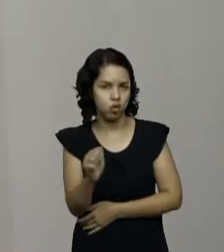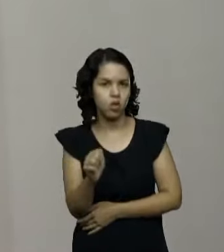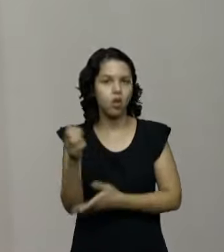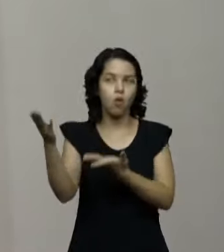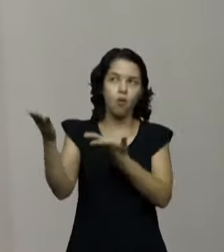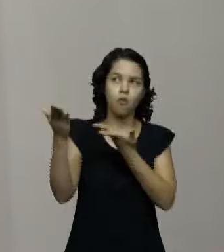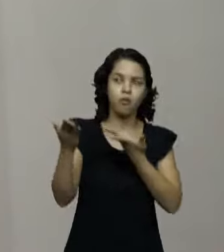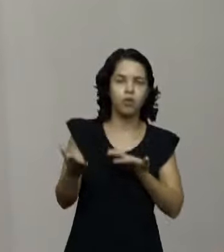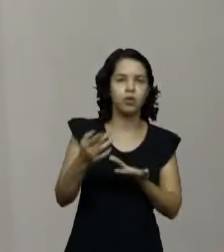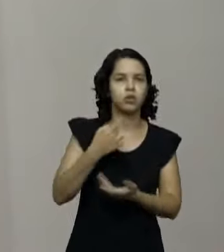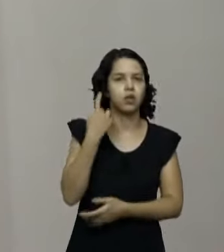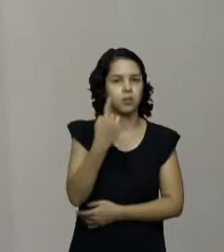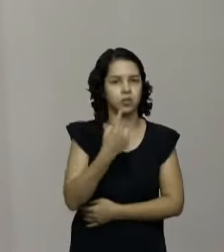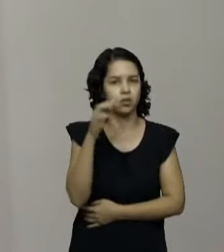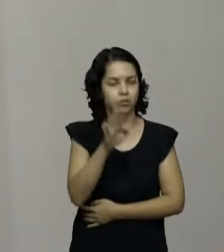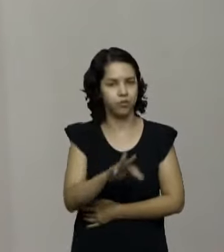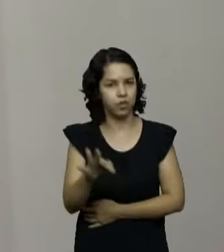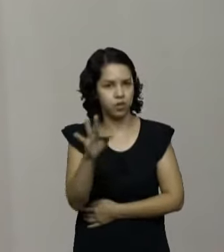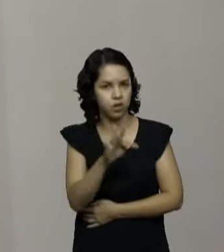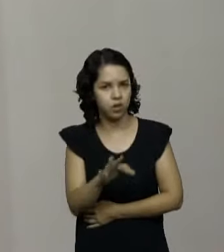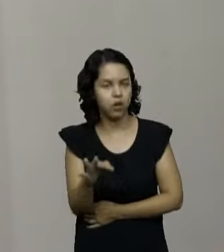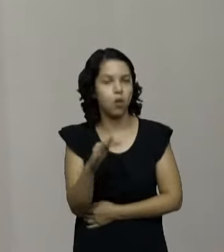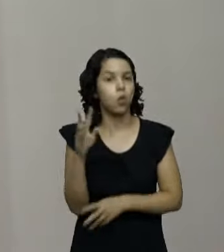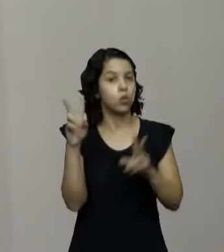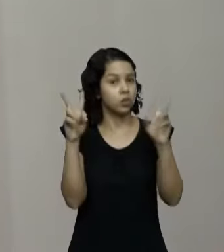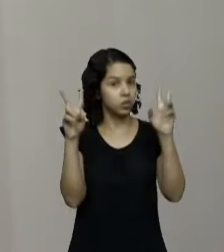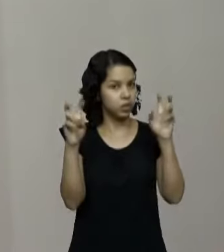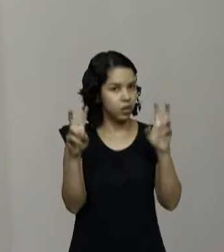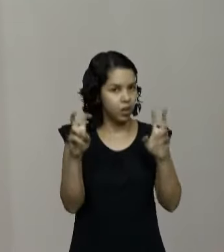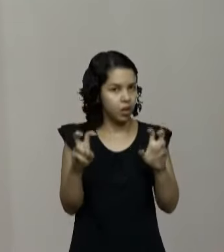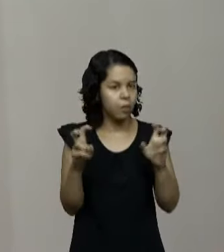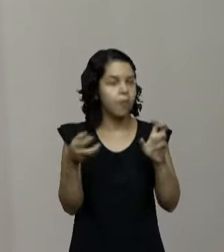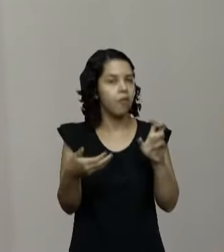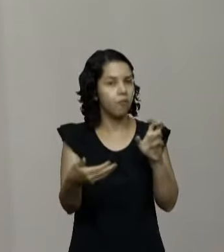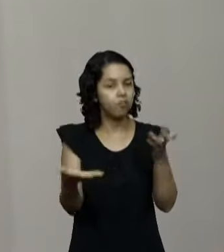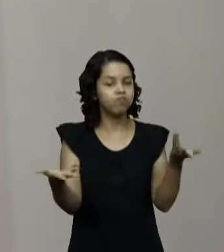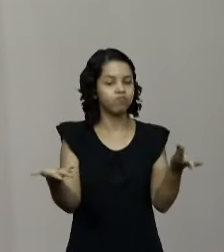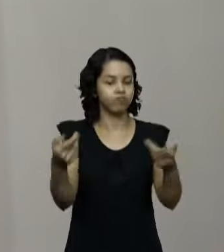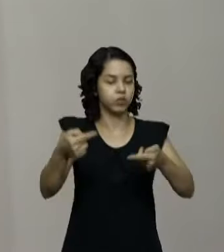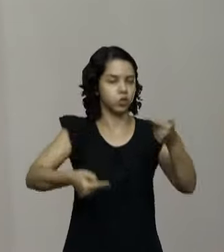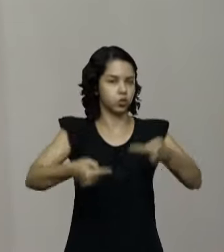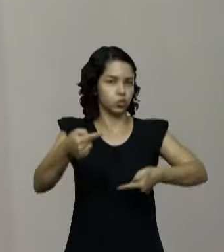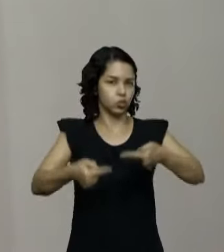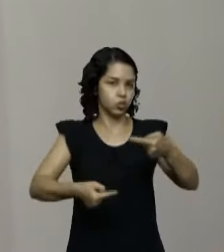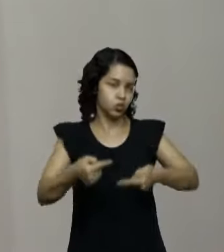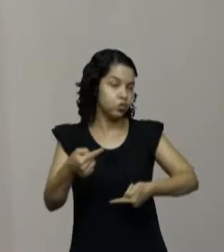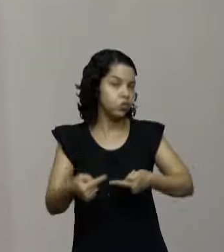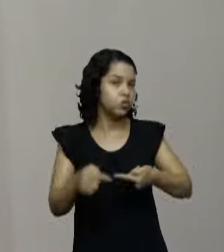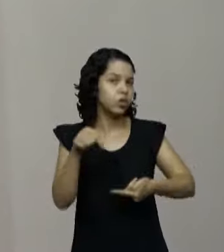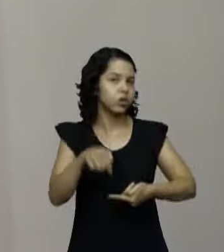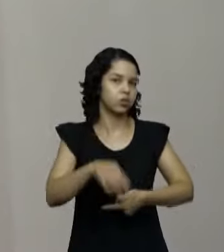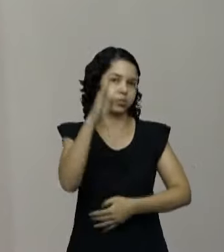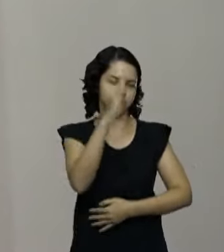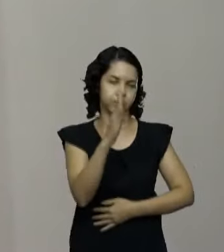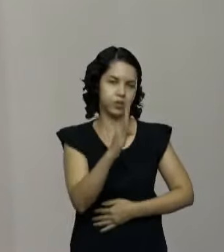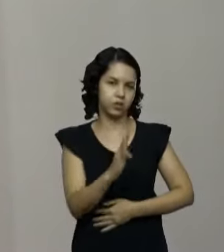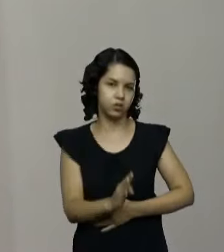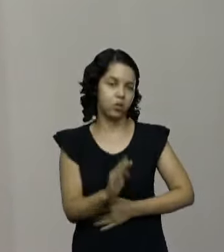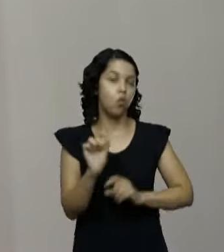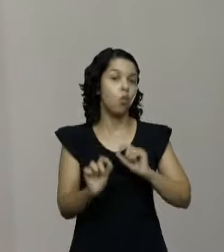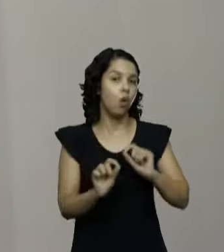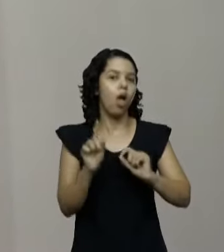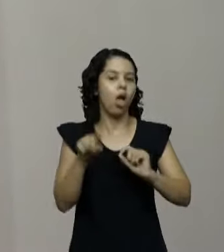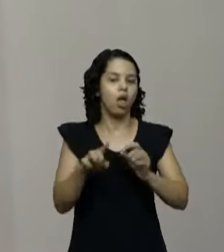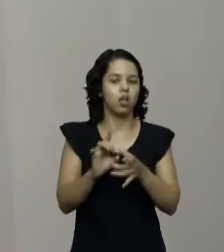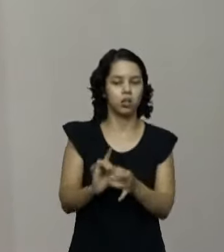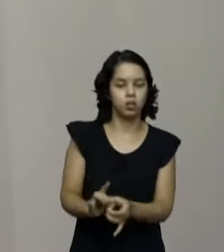claro, um dos temas que se discute nesse país é a questão da liberação